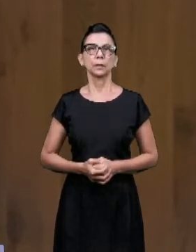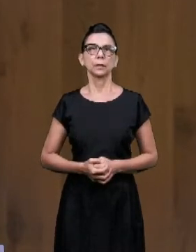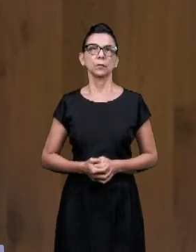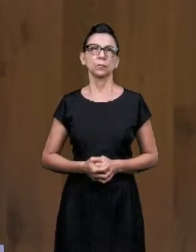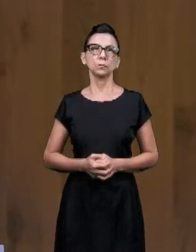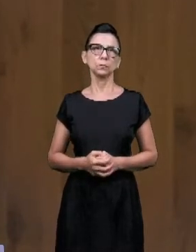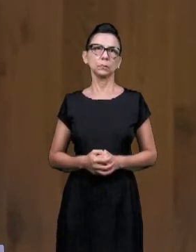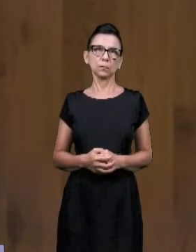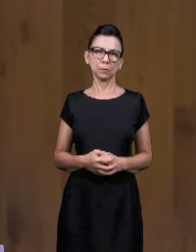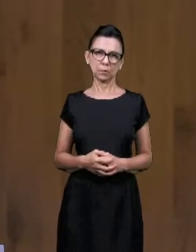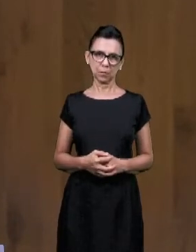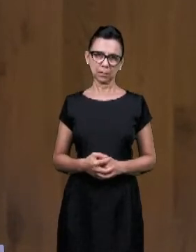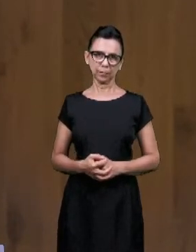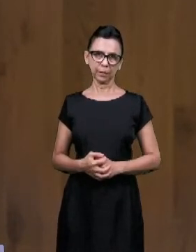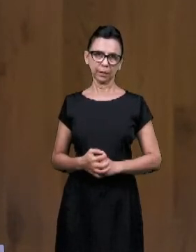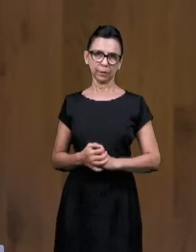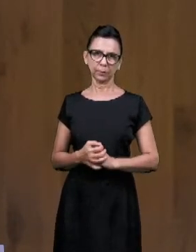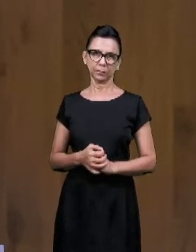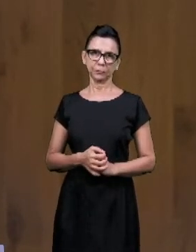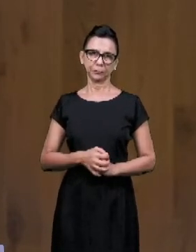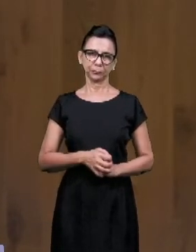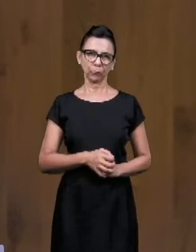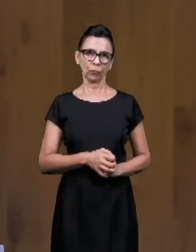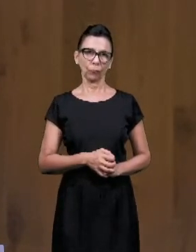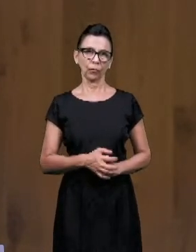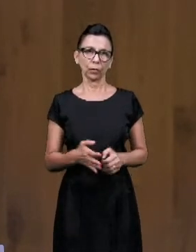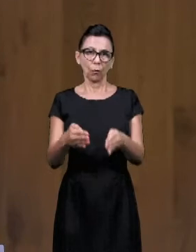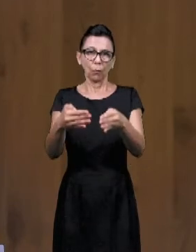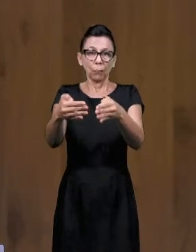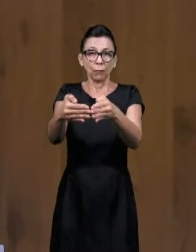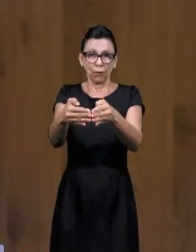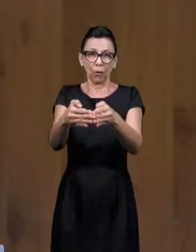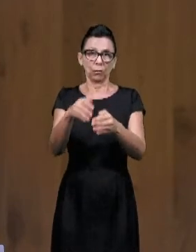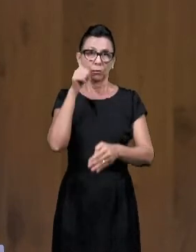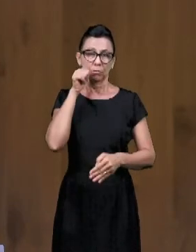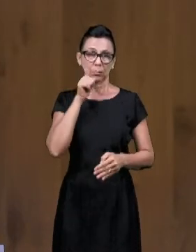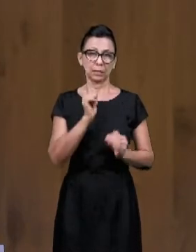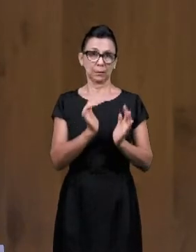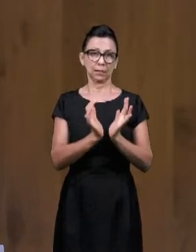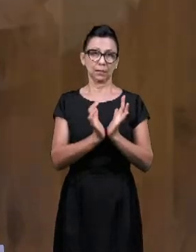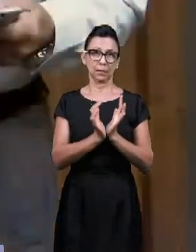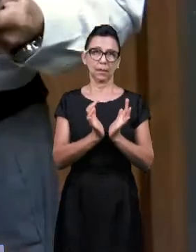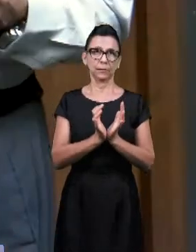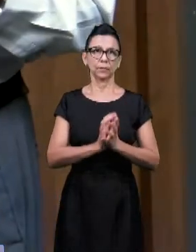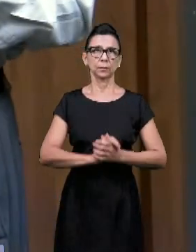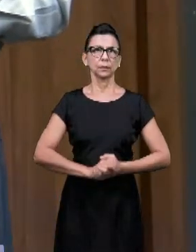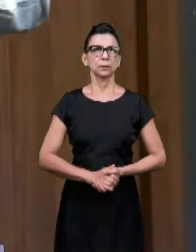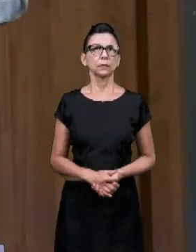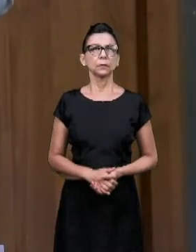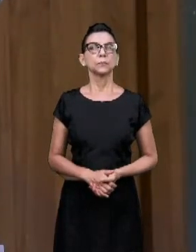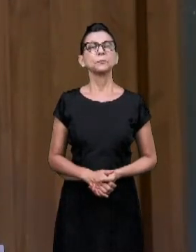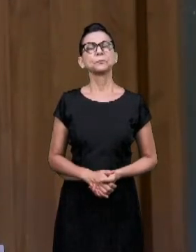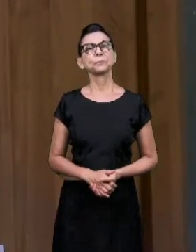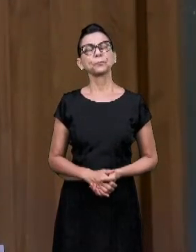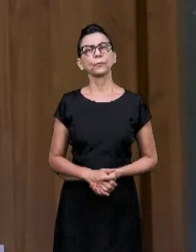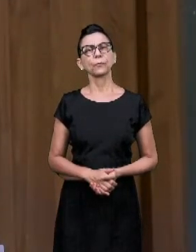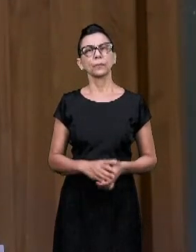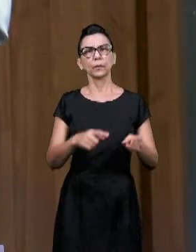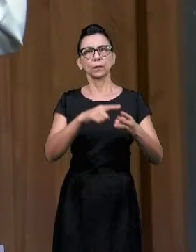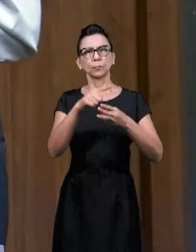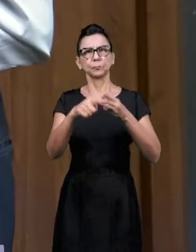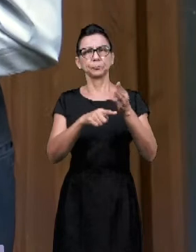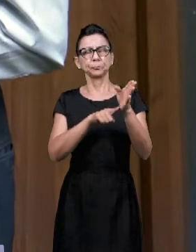pergunta, ela é destinada a ser respondida pelas senhoras da igreja. Muito bem, a nossa terceira pergunta é a seguinte,